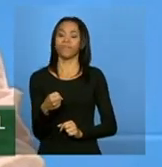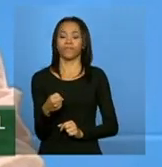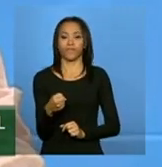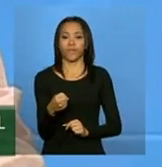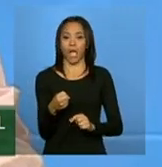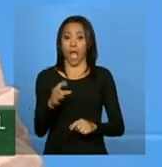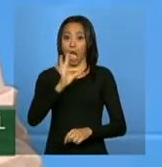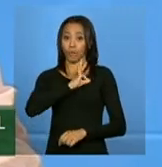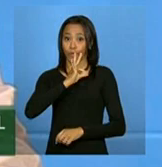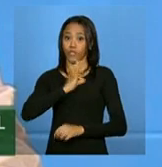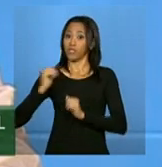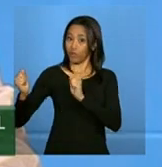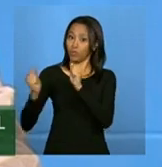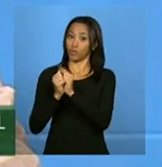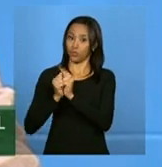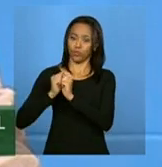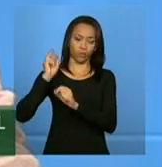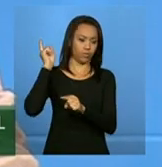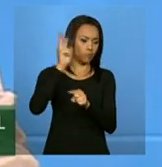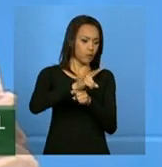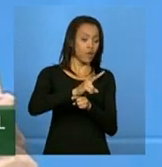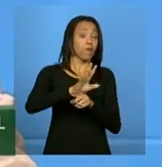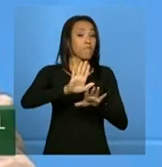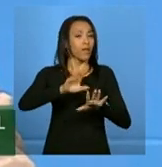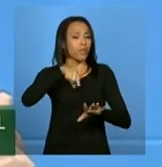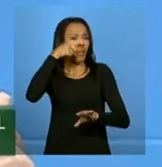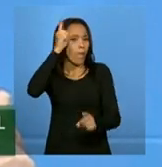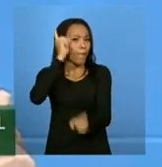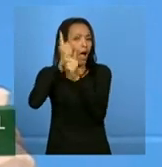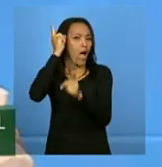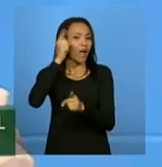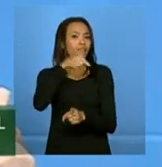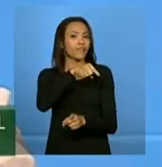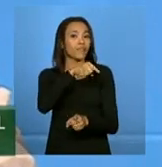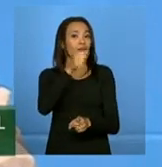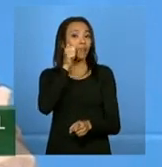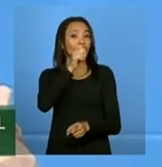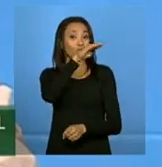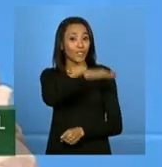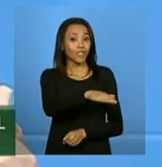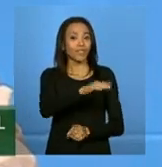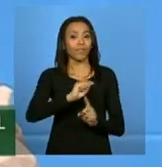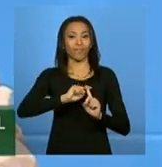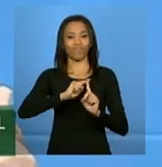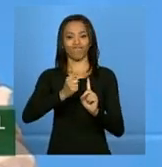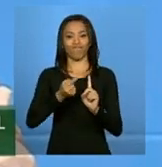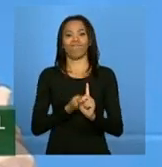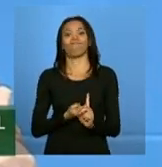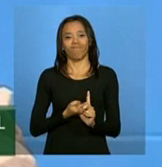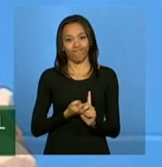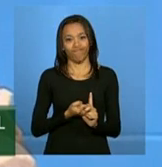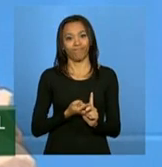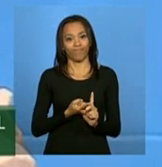A polícia estava conosco, mas aí depois nós descobrimos que a menina estava grávida